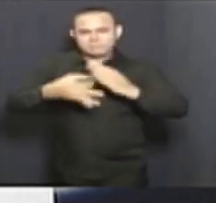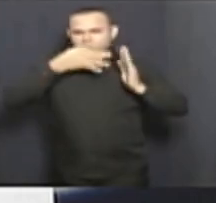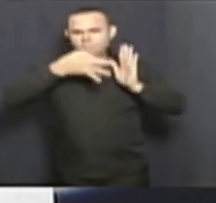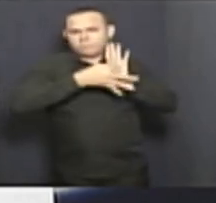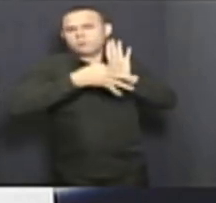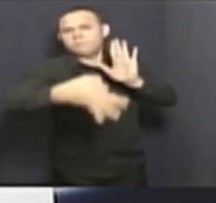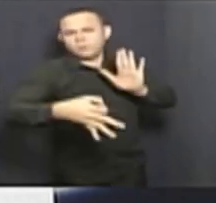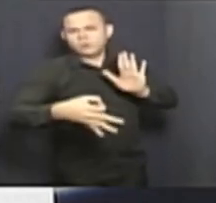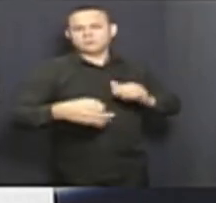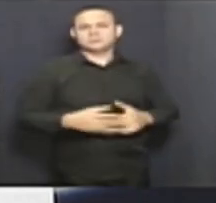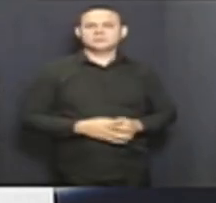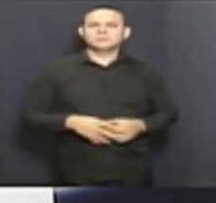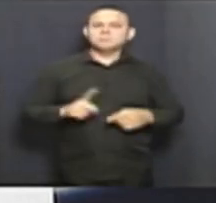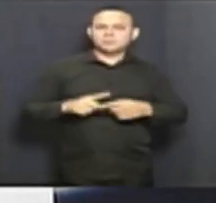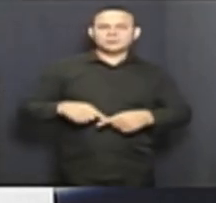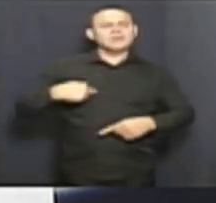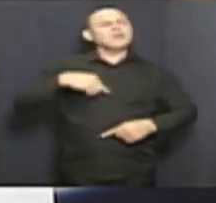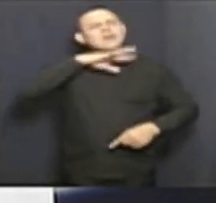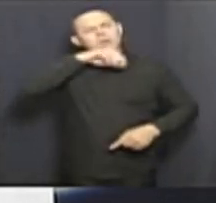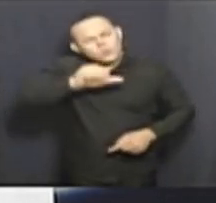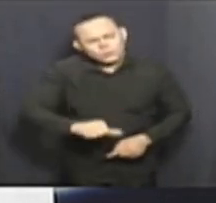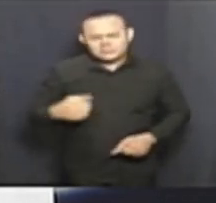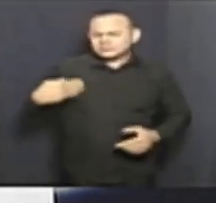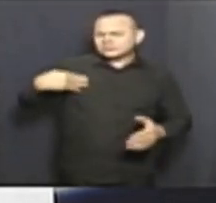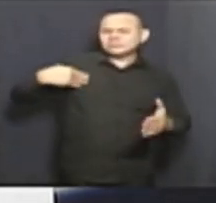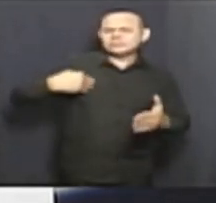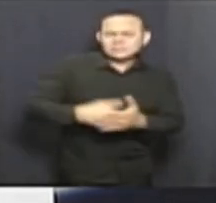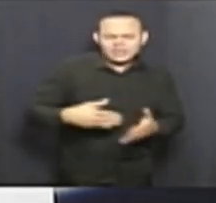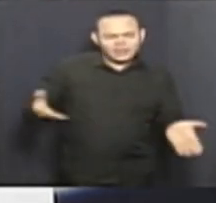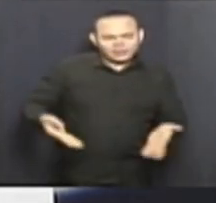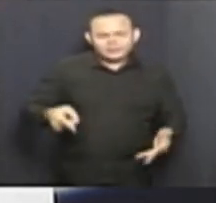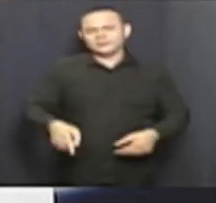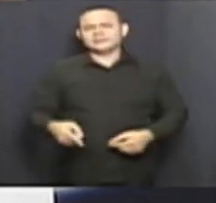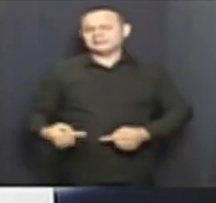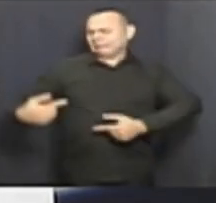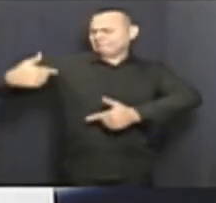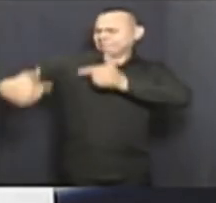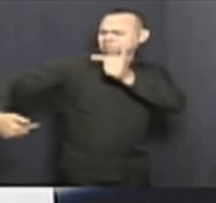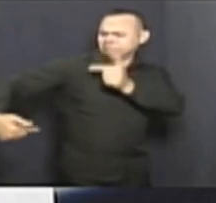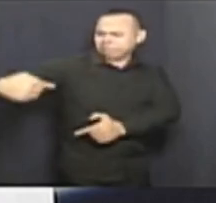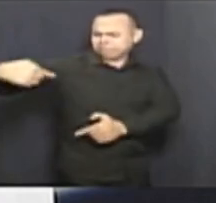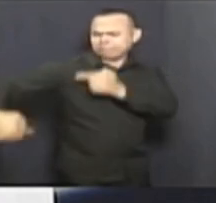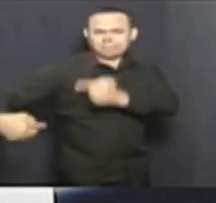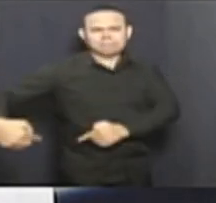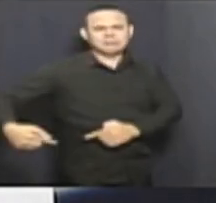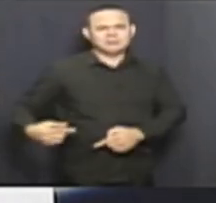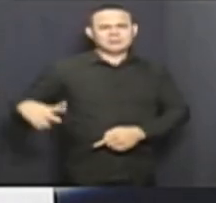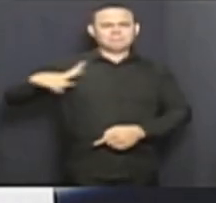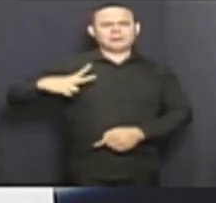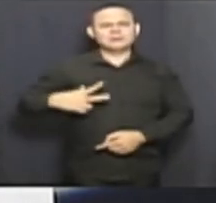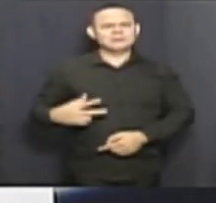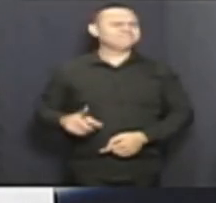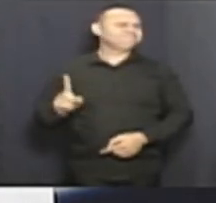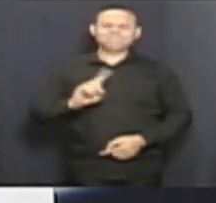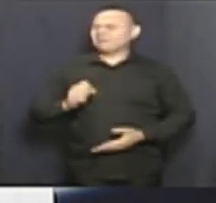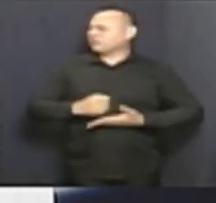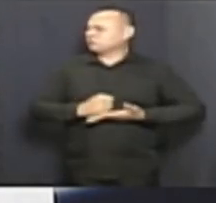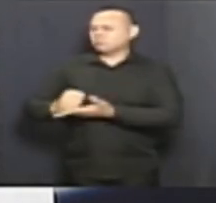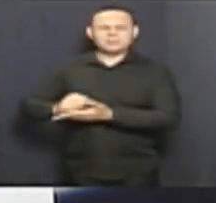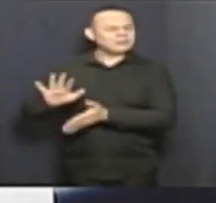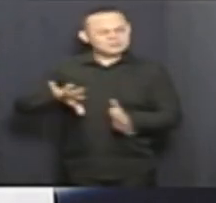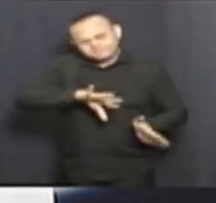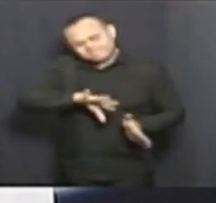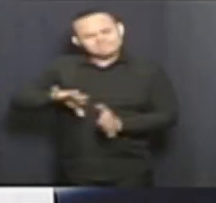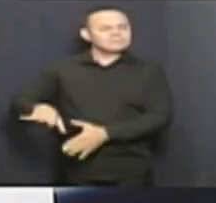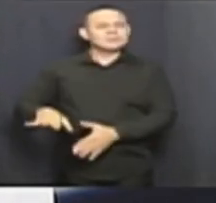lamentável chegar num debate num momento desse e este tipo de ofensa mútua que não vai ajudar a construir nada principalmente